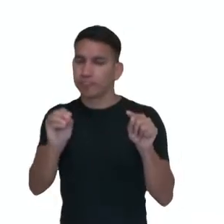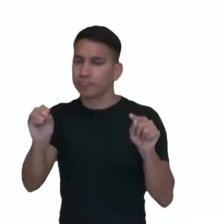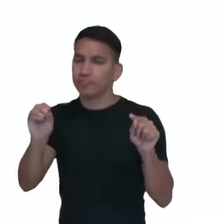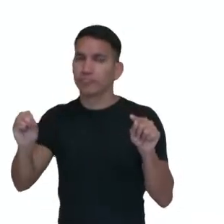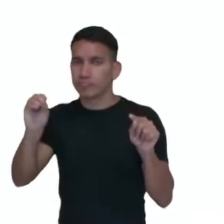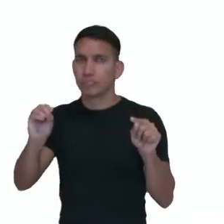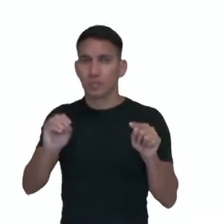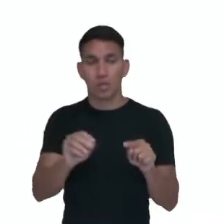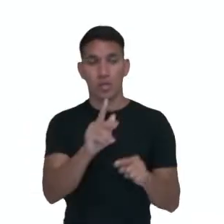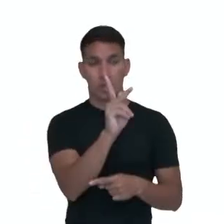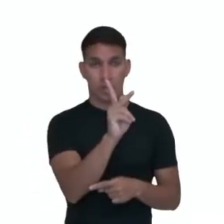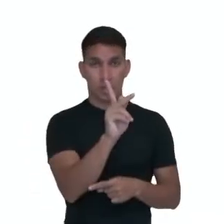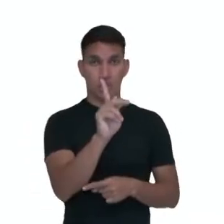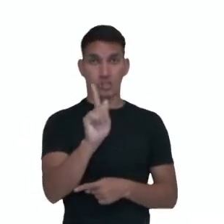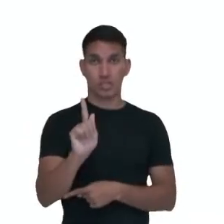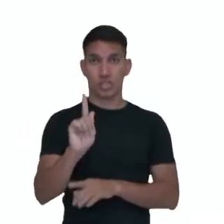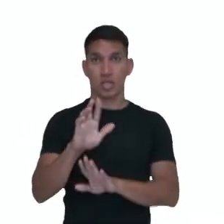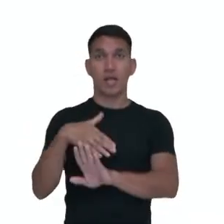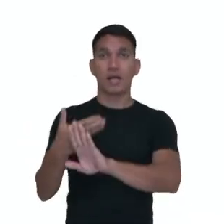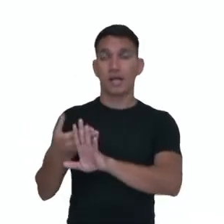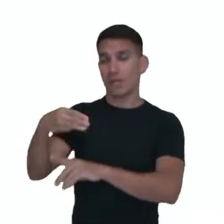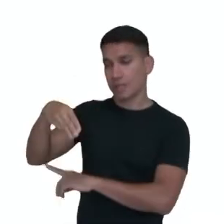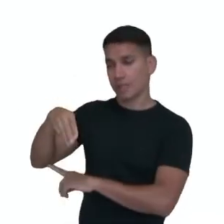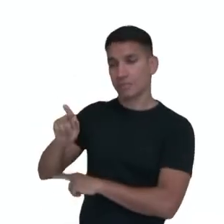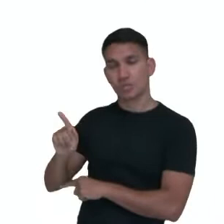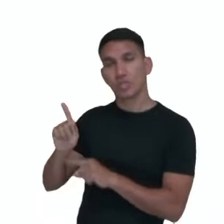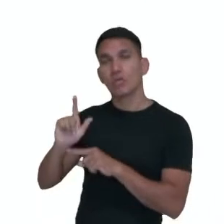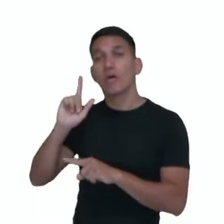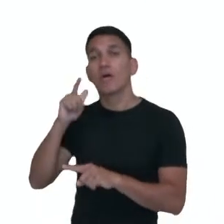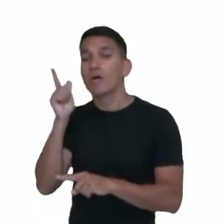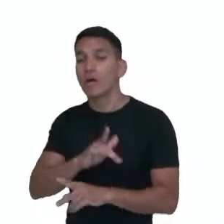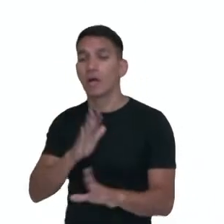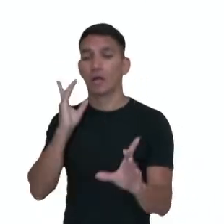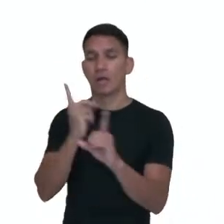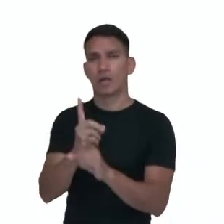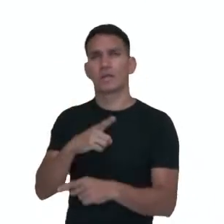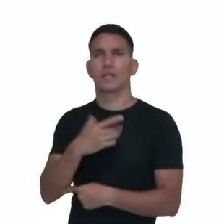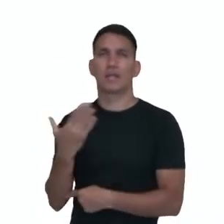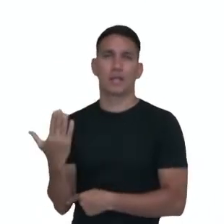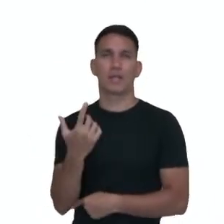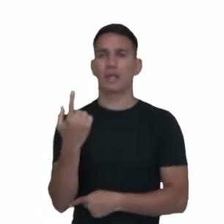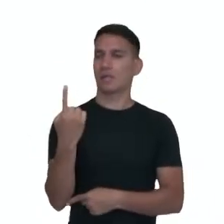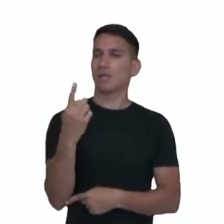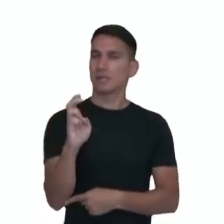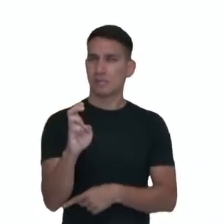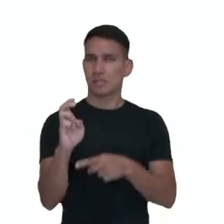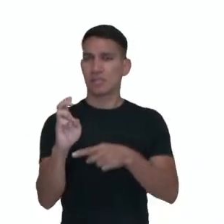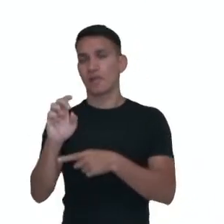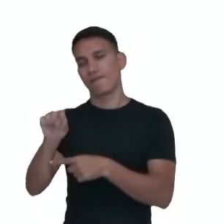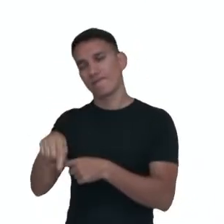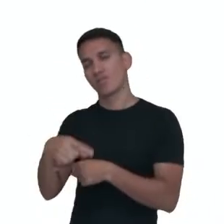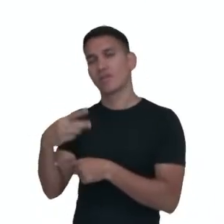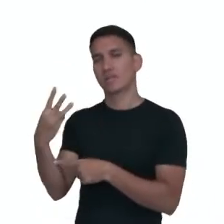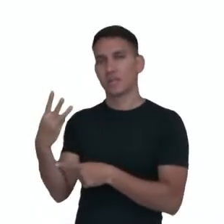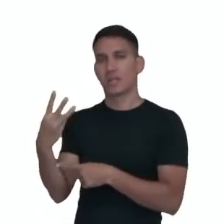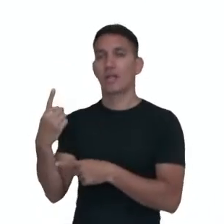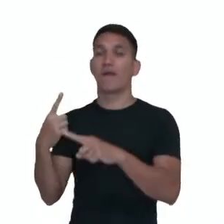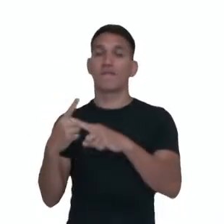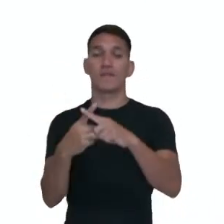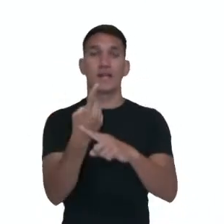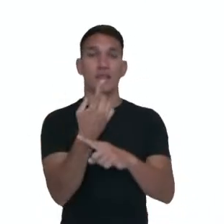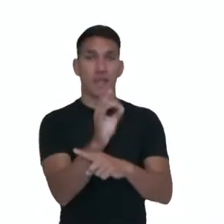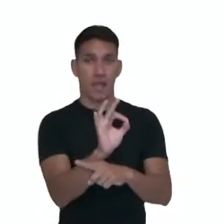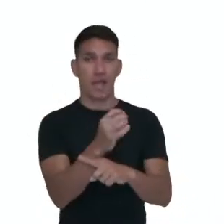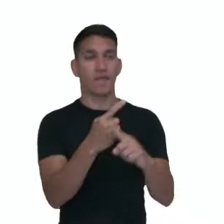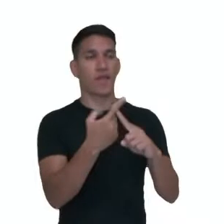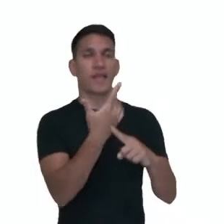do quilograma, do kg até o mg, né? E aí, a gente vai ter o nosso 15,3 vezes 10, vezes 10, vezes